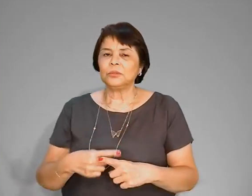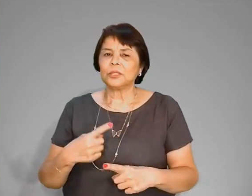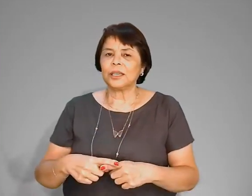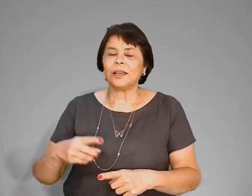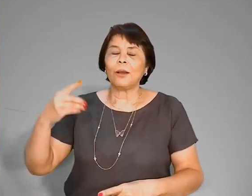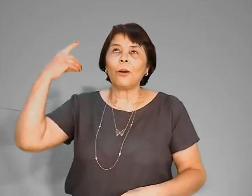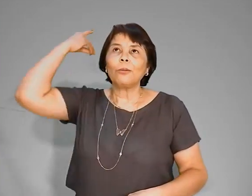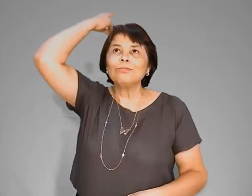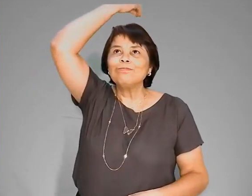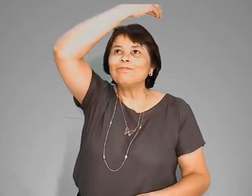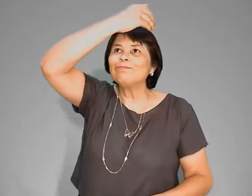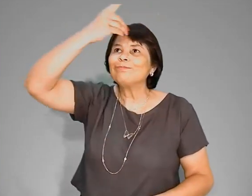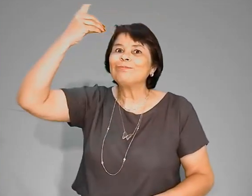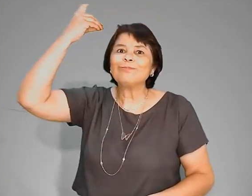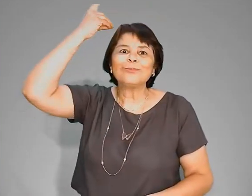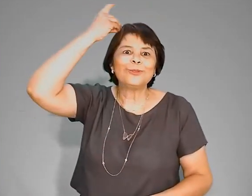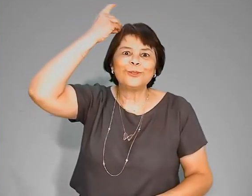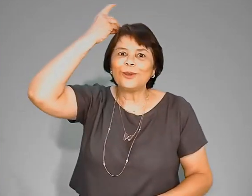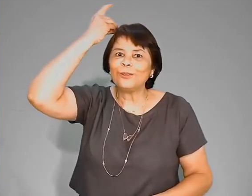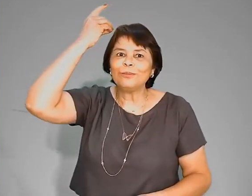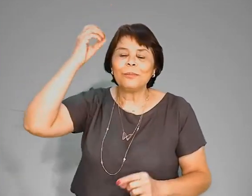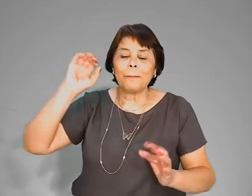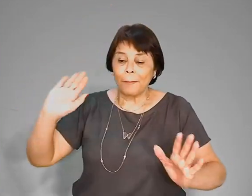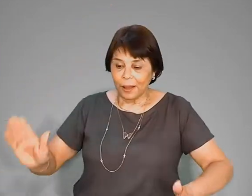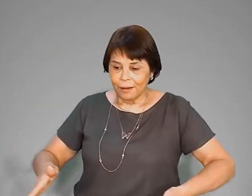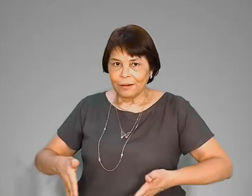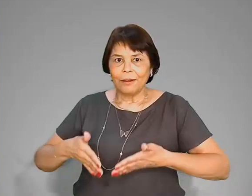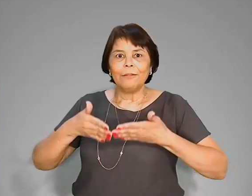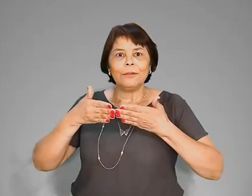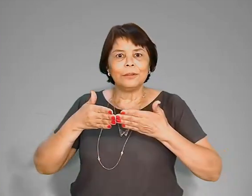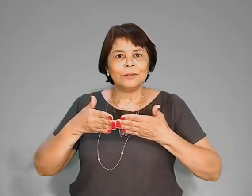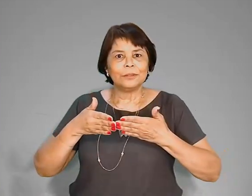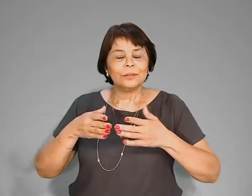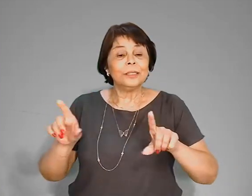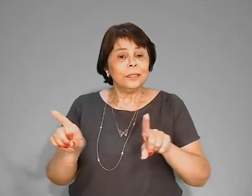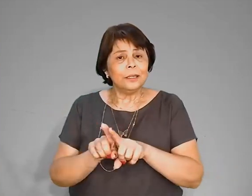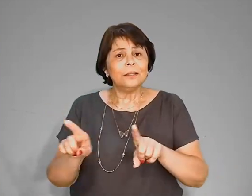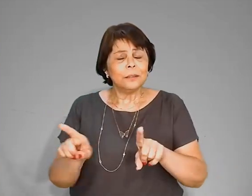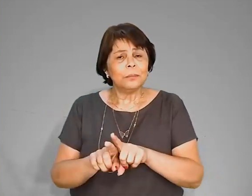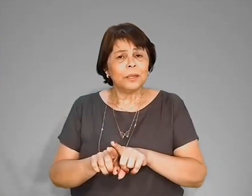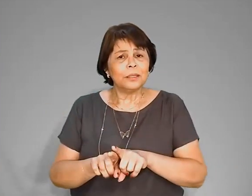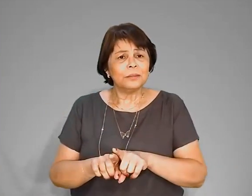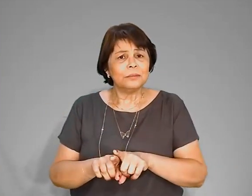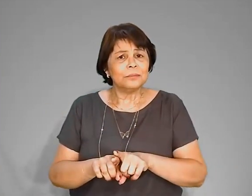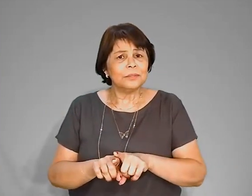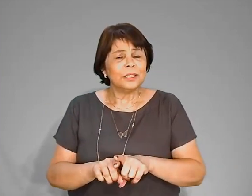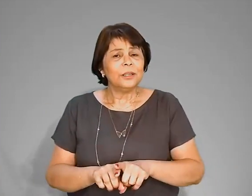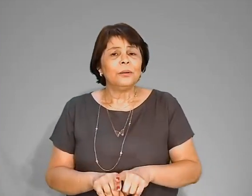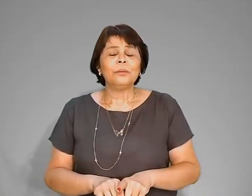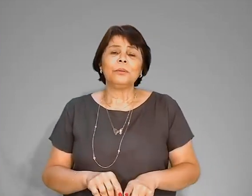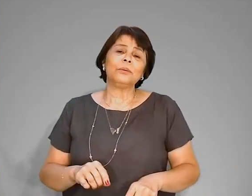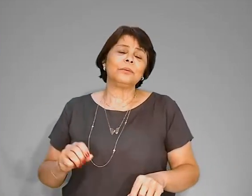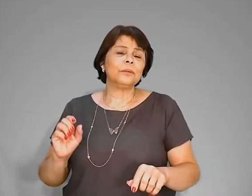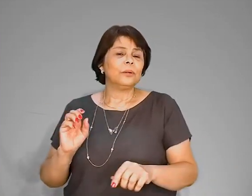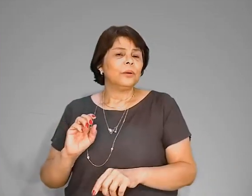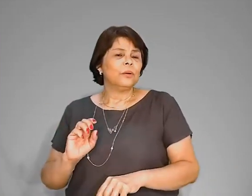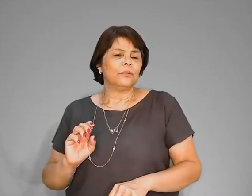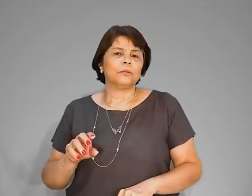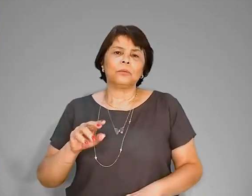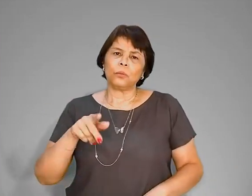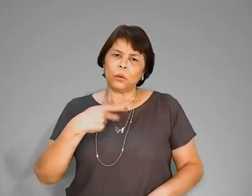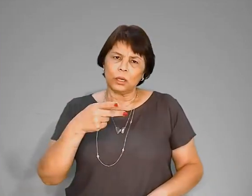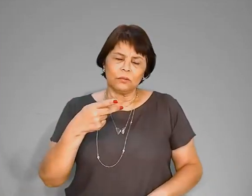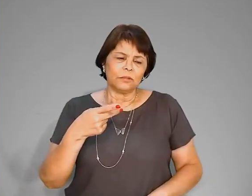maravilhosos, mas eles têm um certo grau de importância. E o dom de língua, diz Paulo, é o último, é o menos importante. Aquilo que os coríntios davam